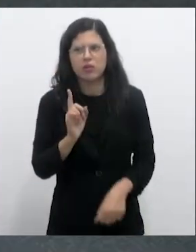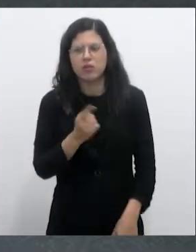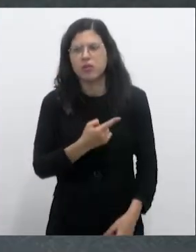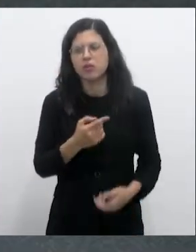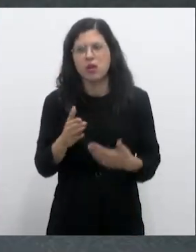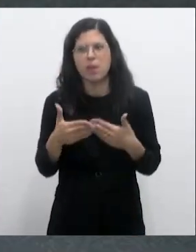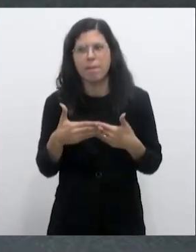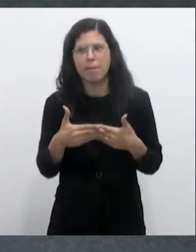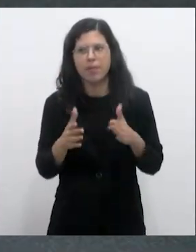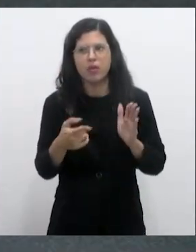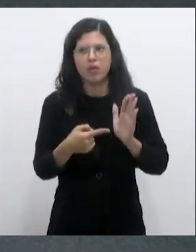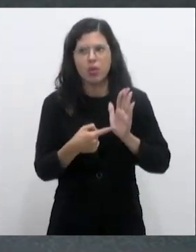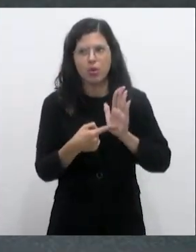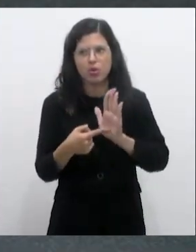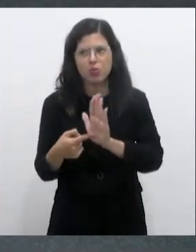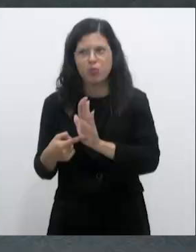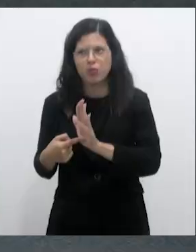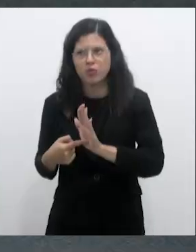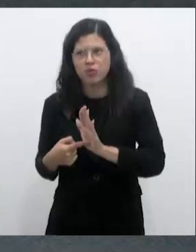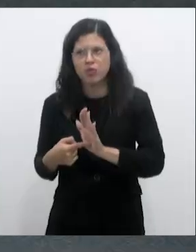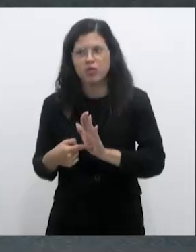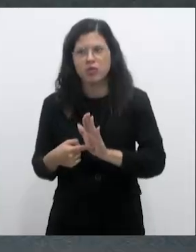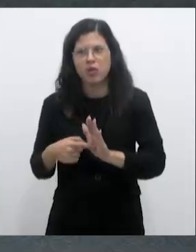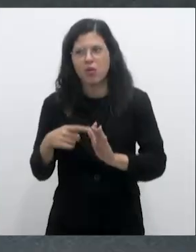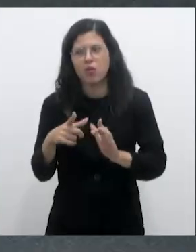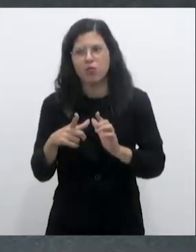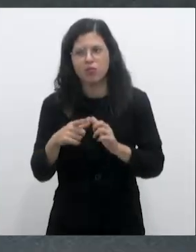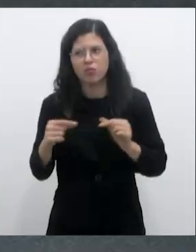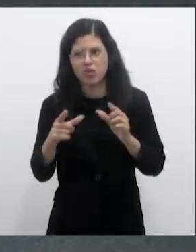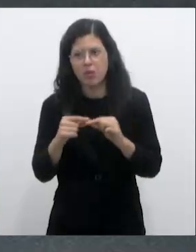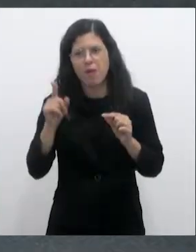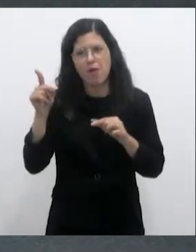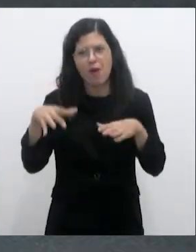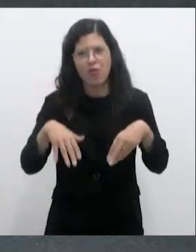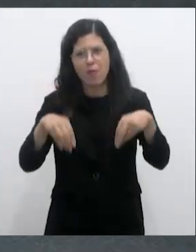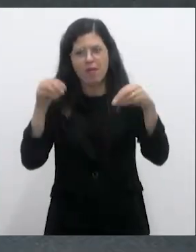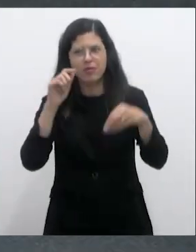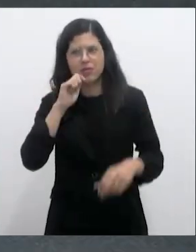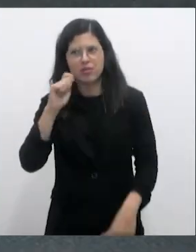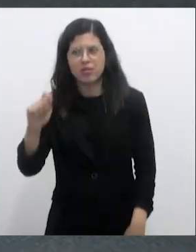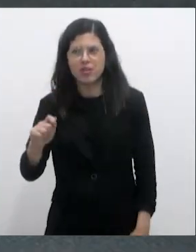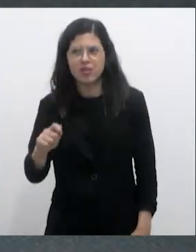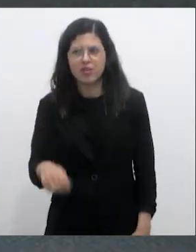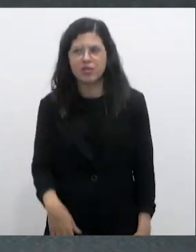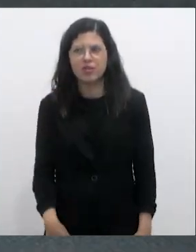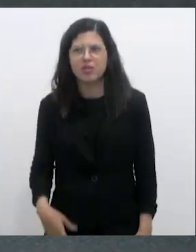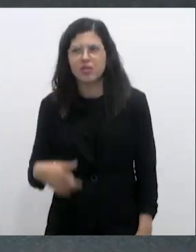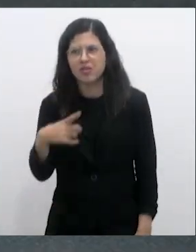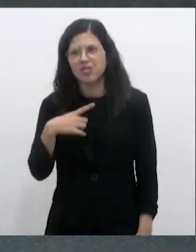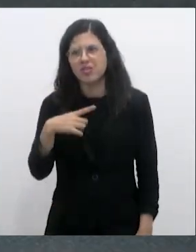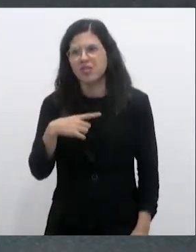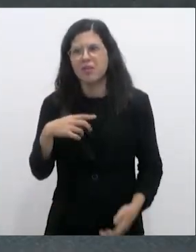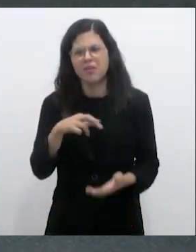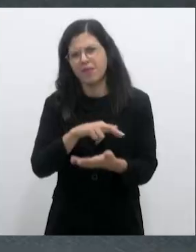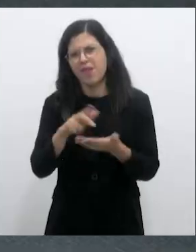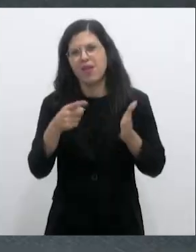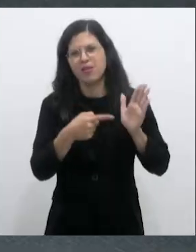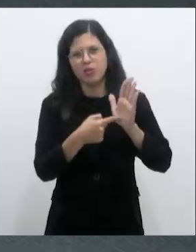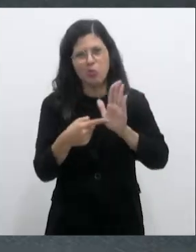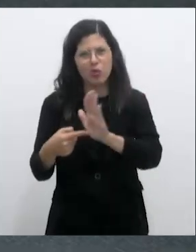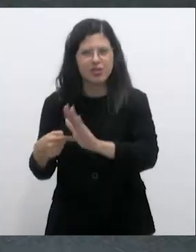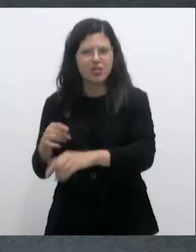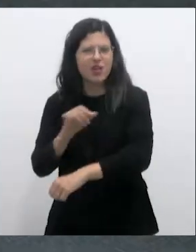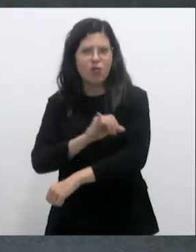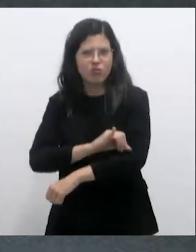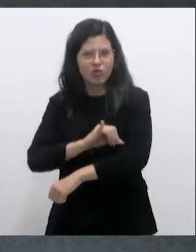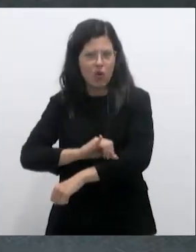abrindo a exposição do Japão, lá no Palácio Tiradentes. Nosso Palácio Tiradentes está recebendo diversas exposições,